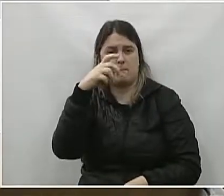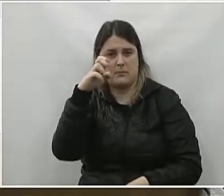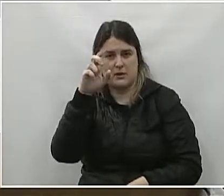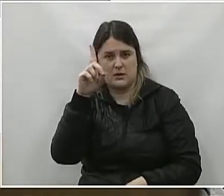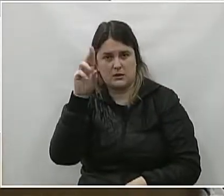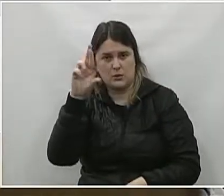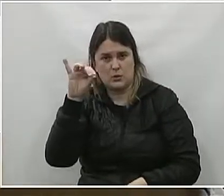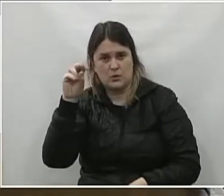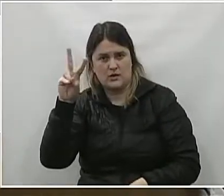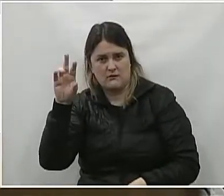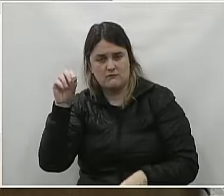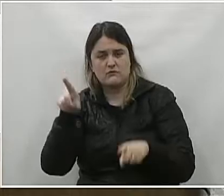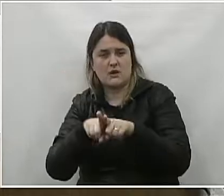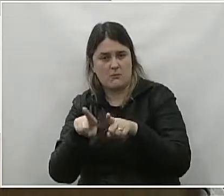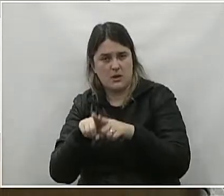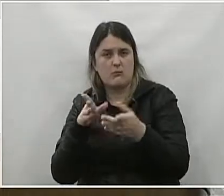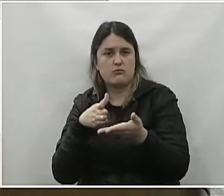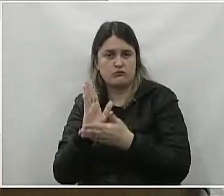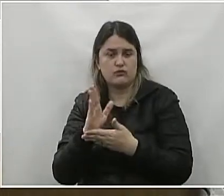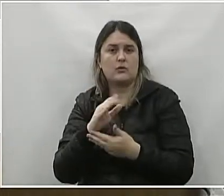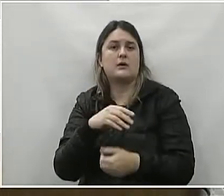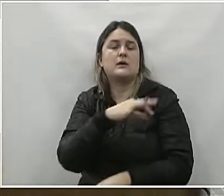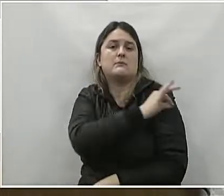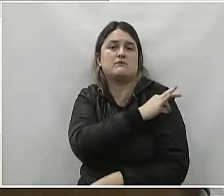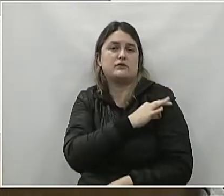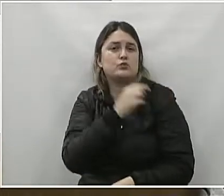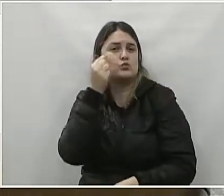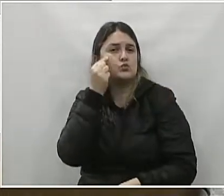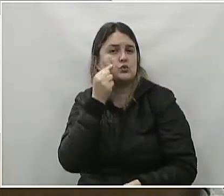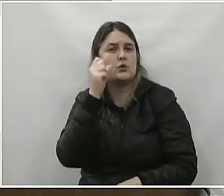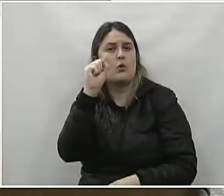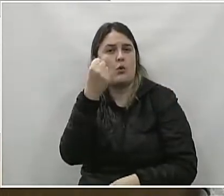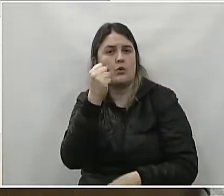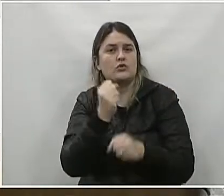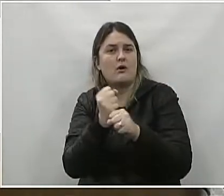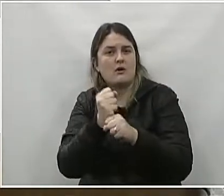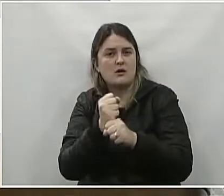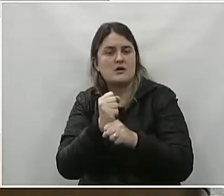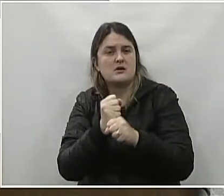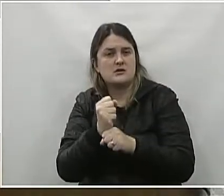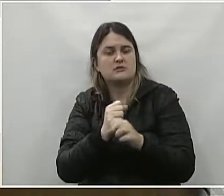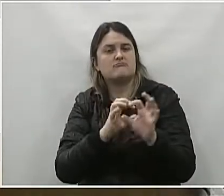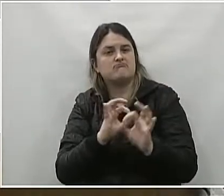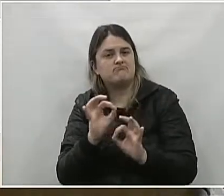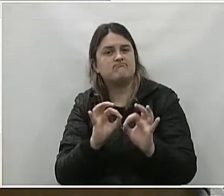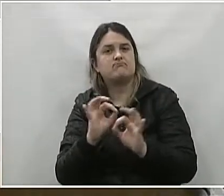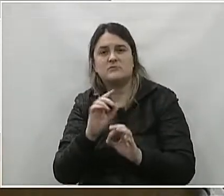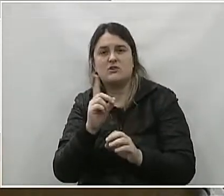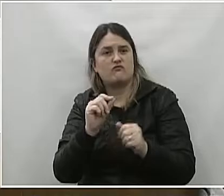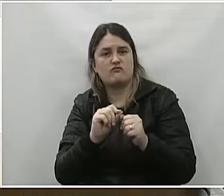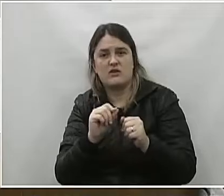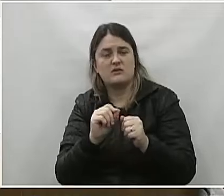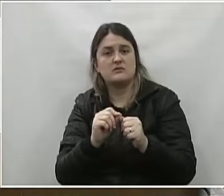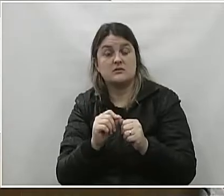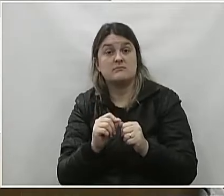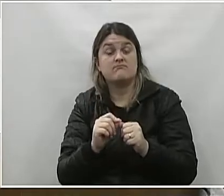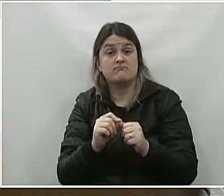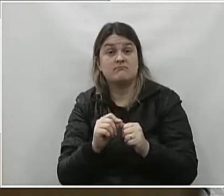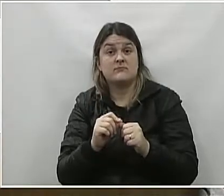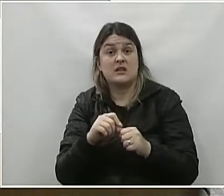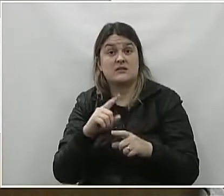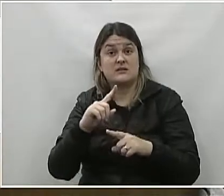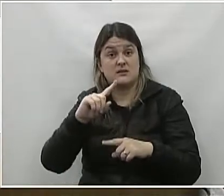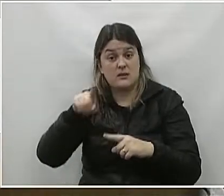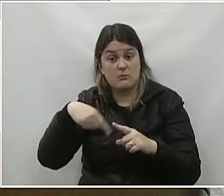situação. Veio o prefeito Ussenbach, ficou 8 anos sem reajustar esse problema, que acarretou numa